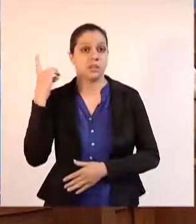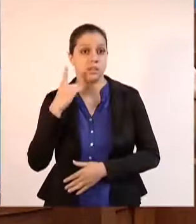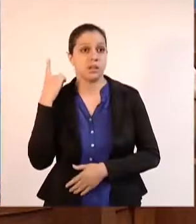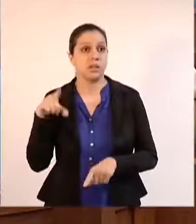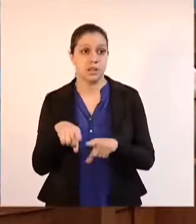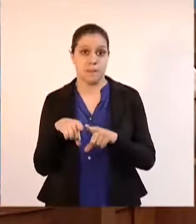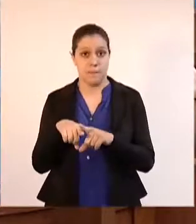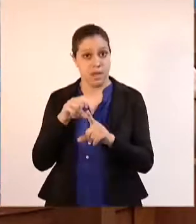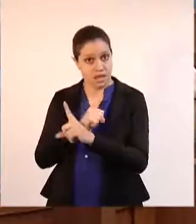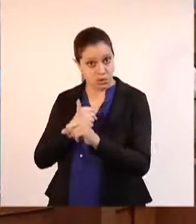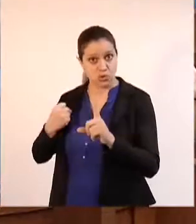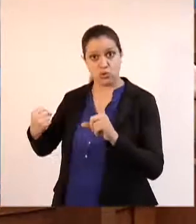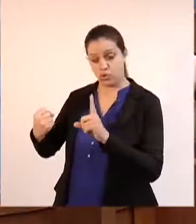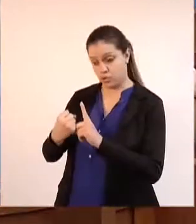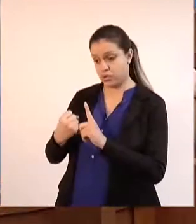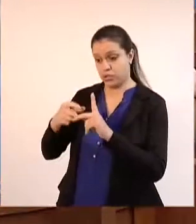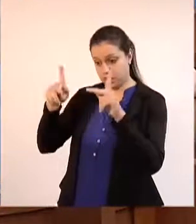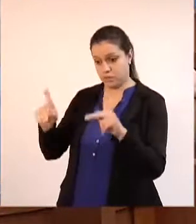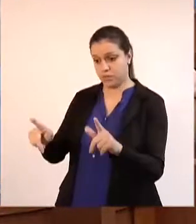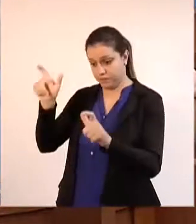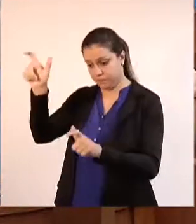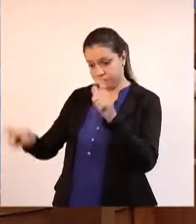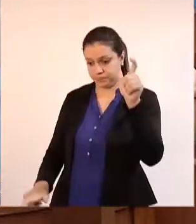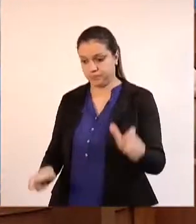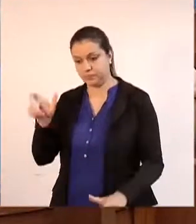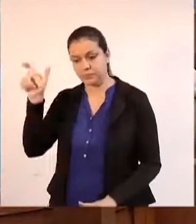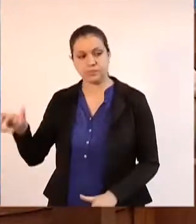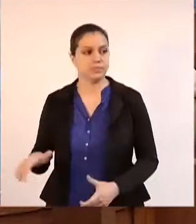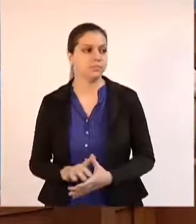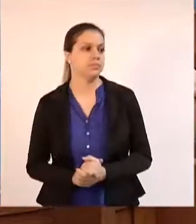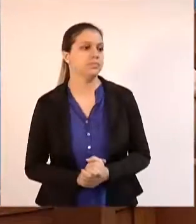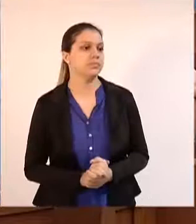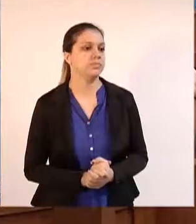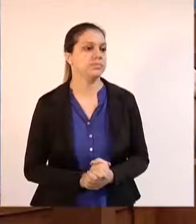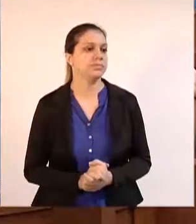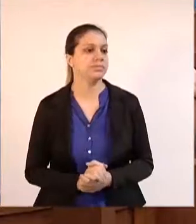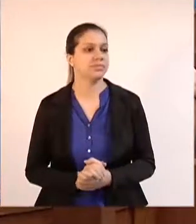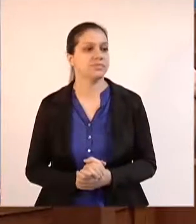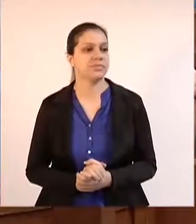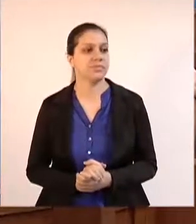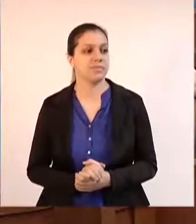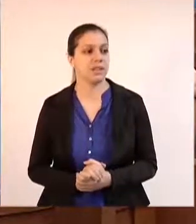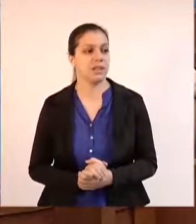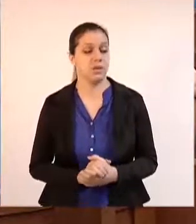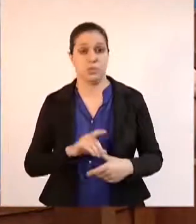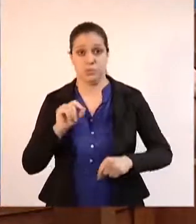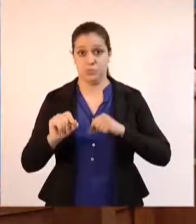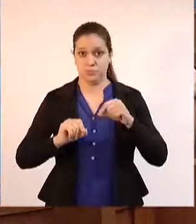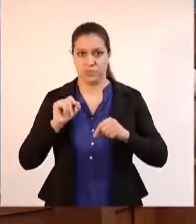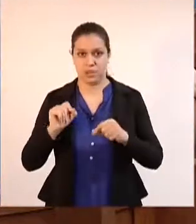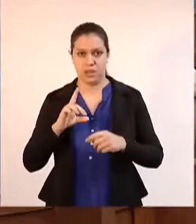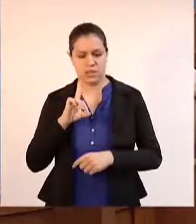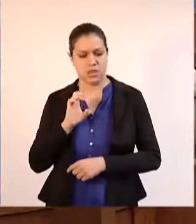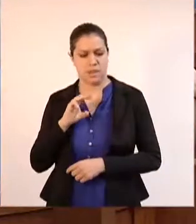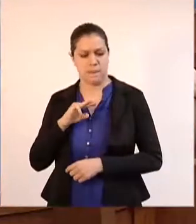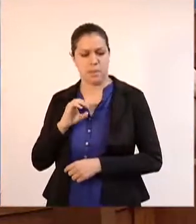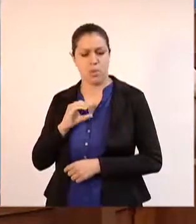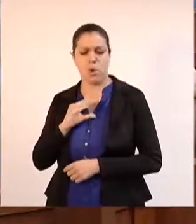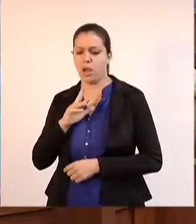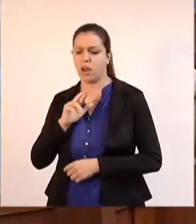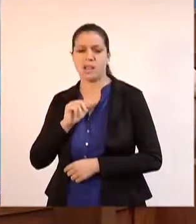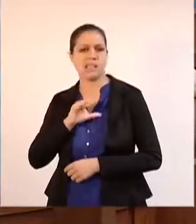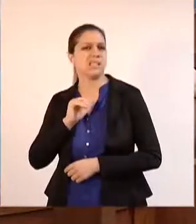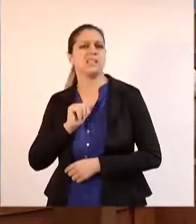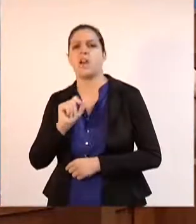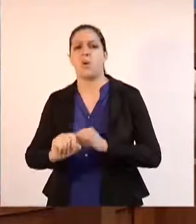dirigir à sociedade. Um dos pressupostos essenciais da democracia é a